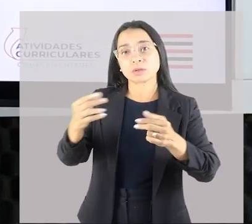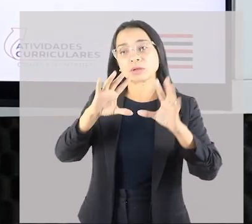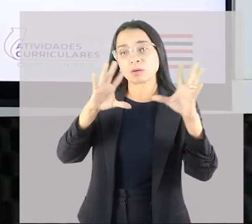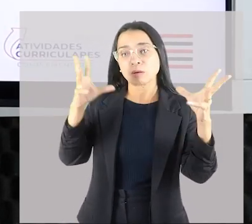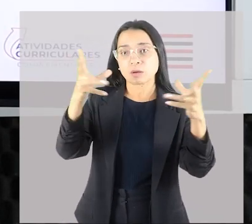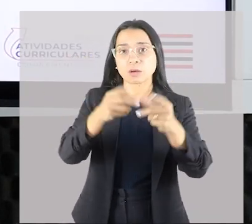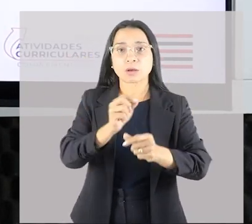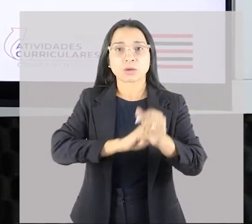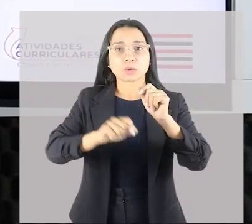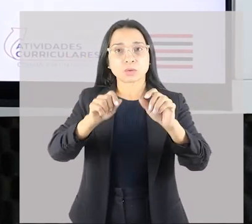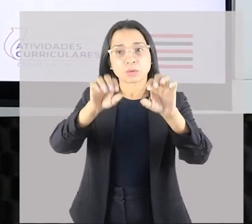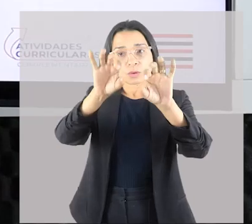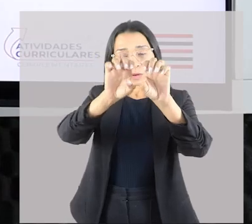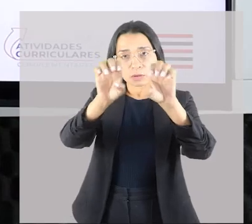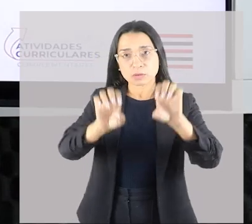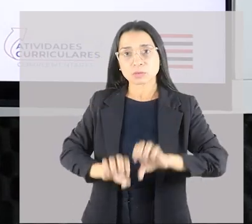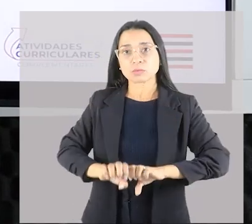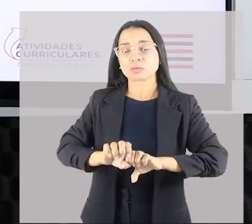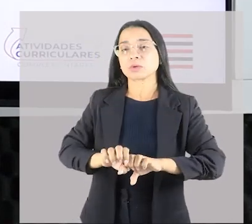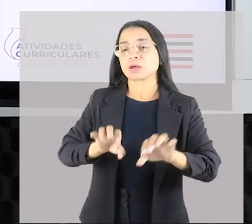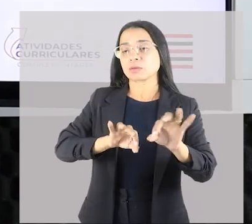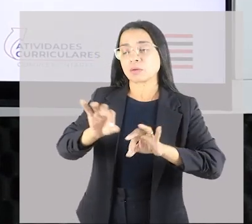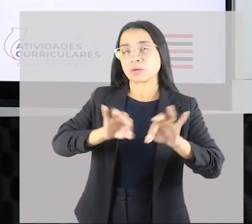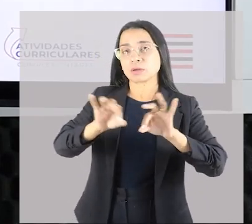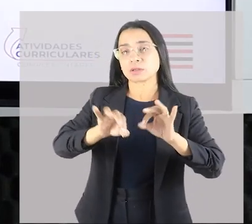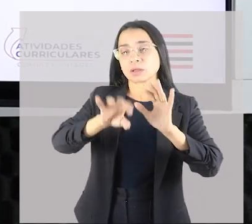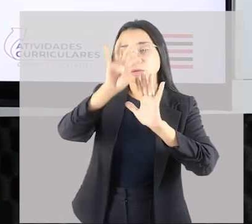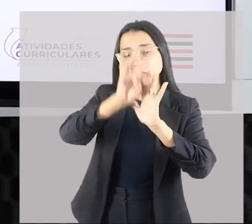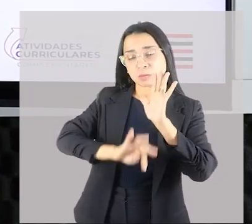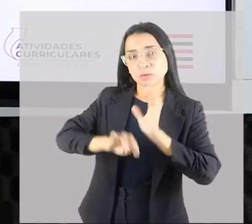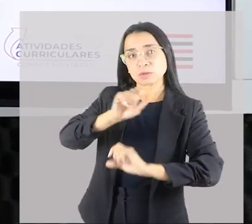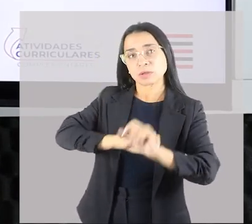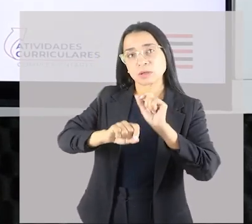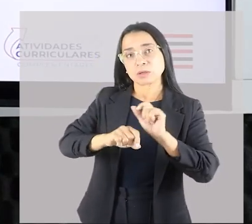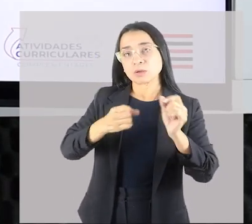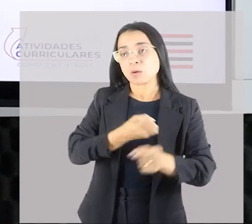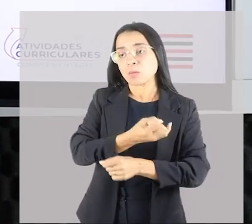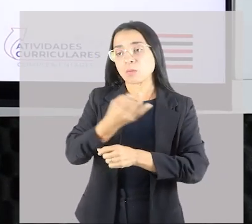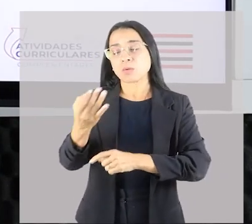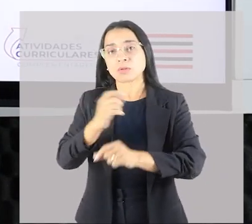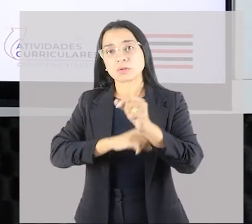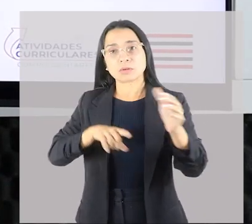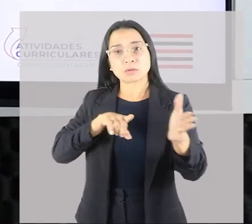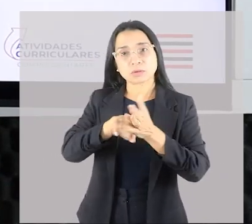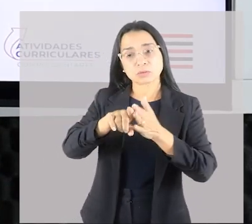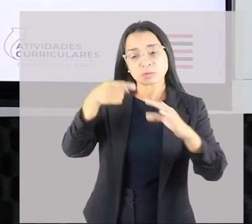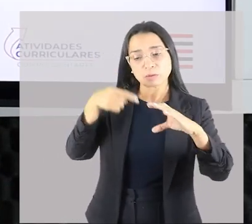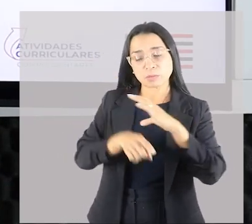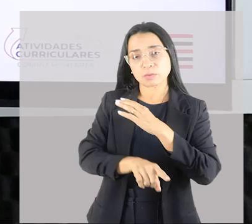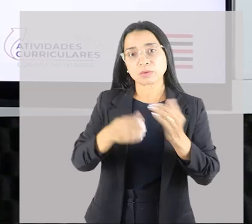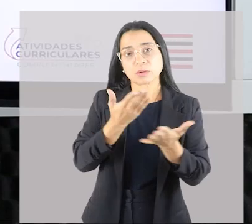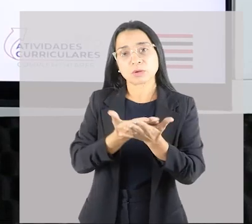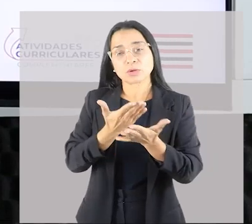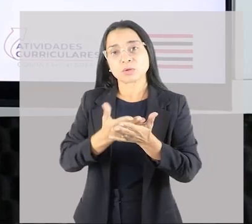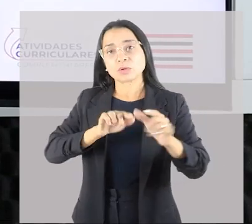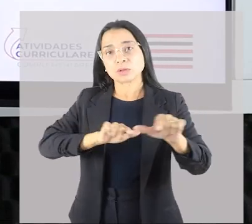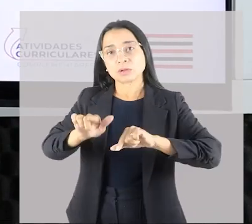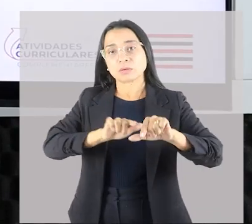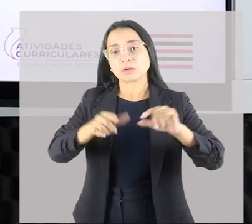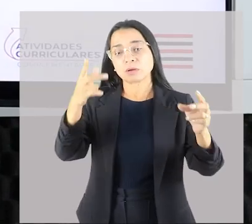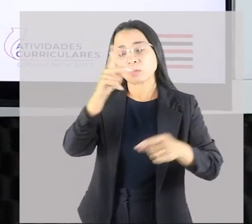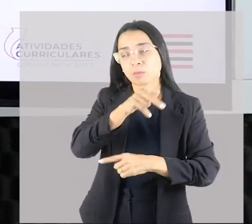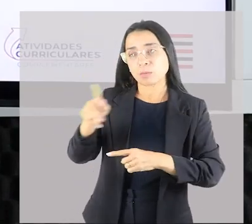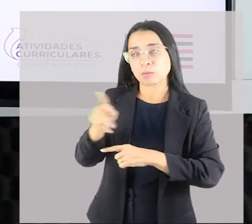resumo estruturado, com os textos explicando passo a passo, uma maior quantidade de questões para tu aprofundar teus estudos, trabalhar aí com teu